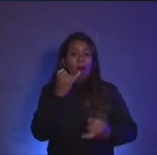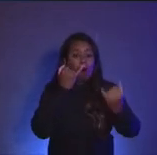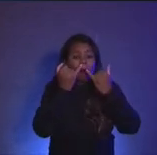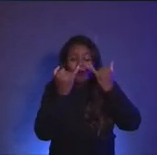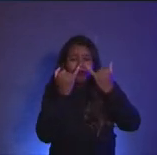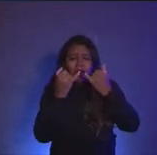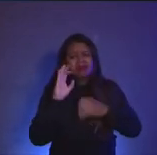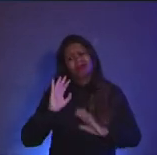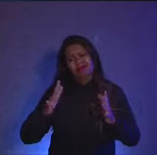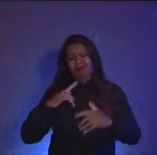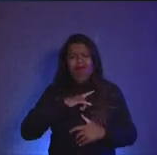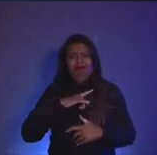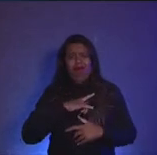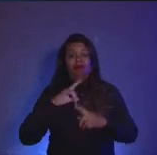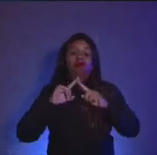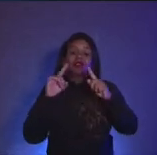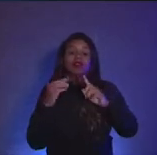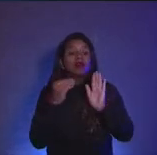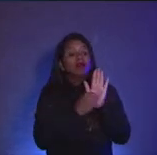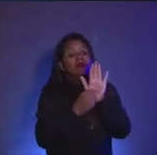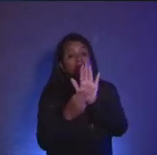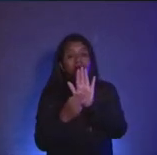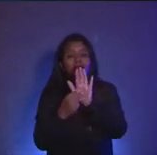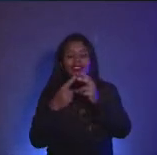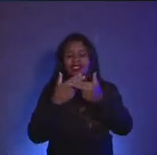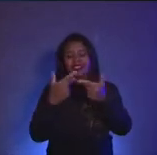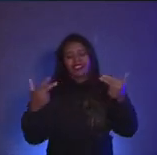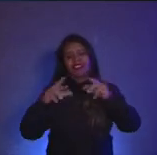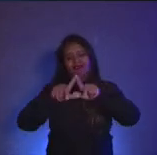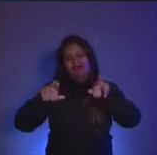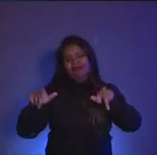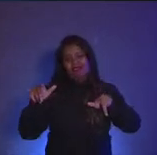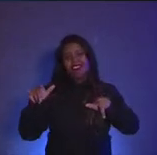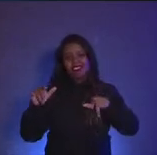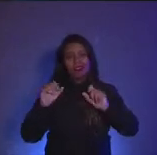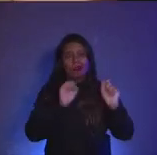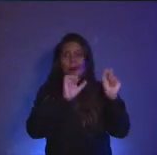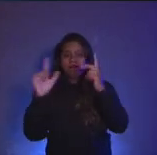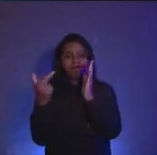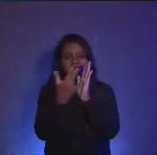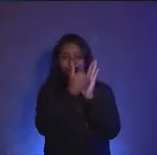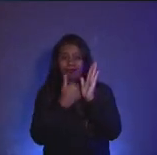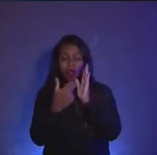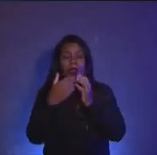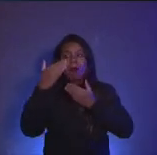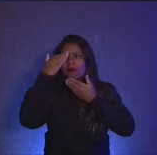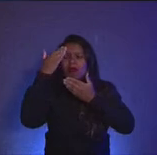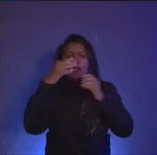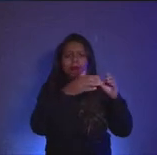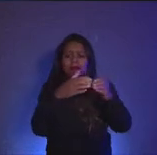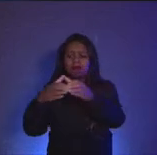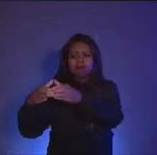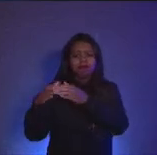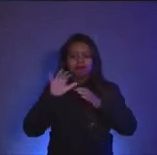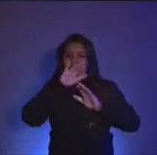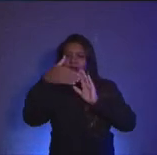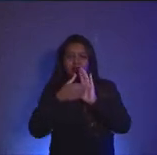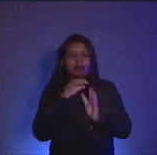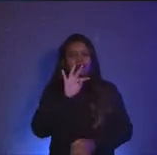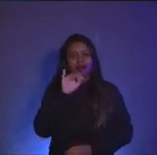forma diferente, né, para que as pessoas conseguissem explorar essas informações. Bom, quero agradecer toda a equipe da Tatu que